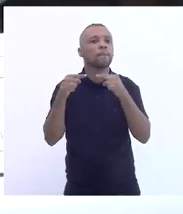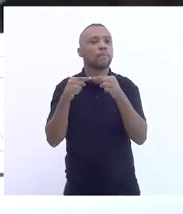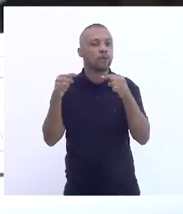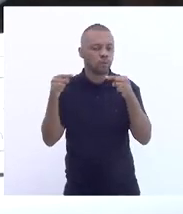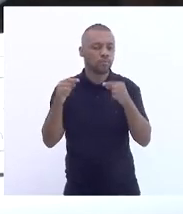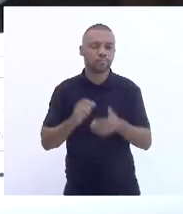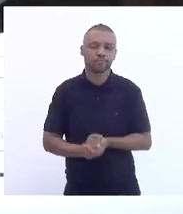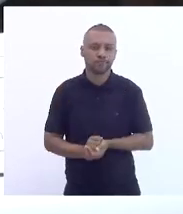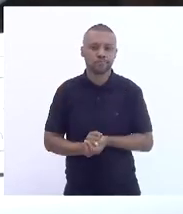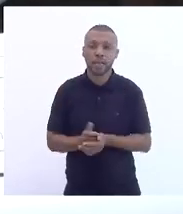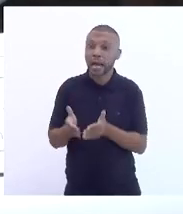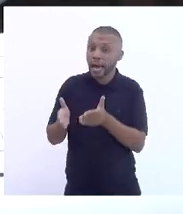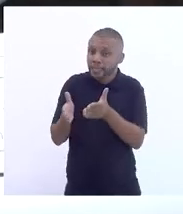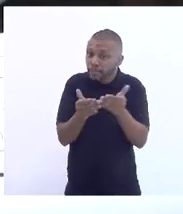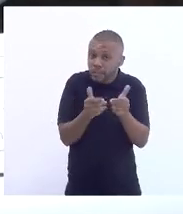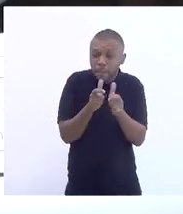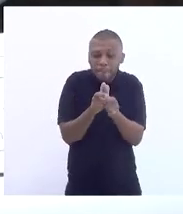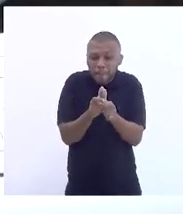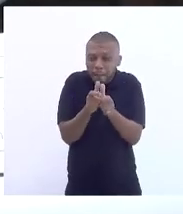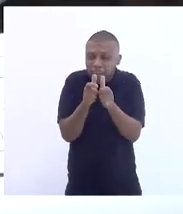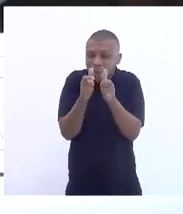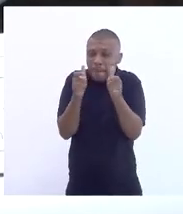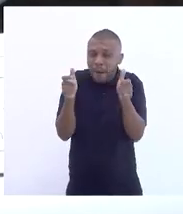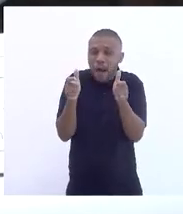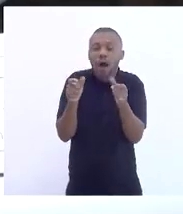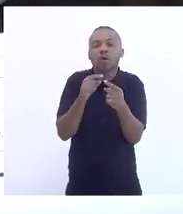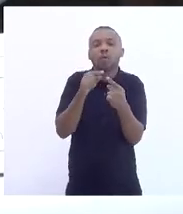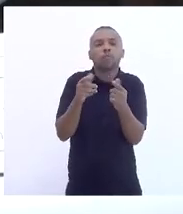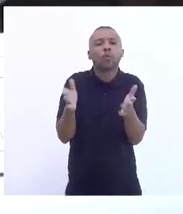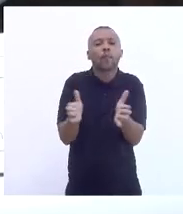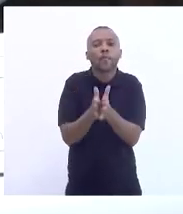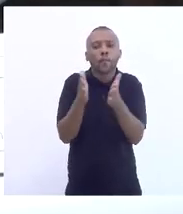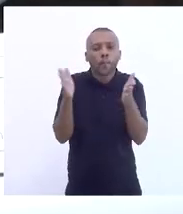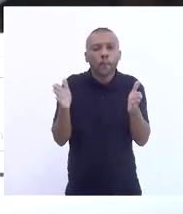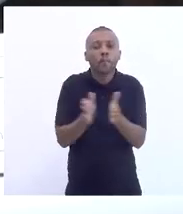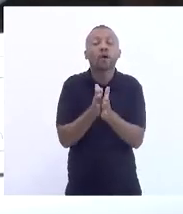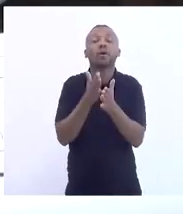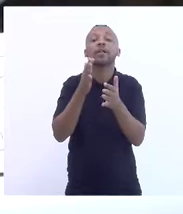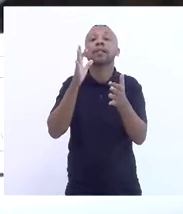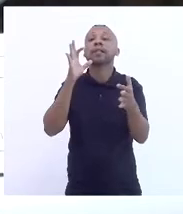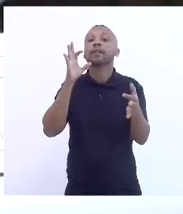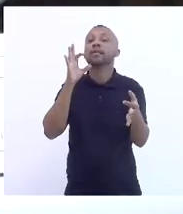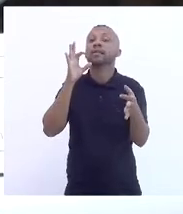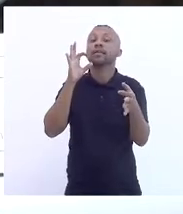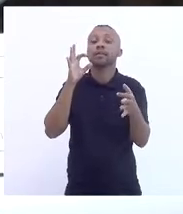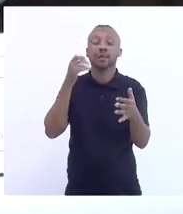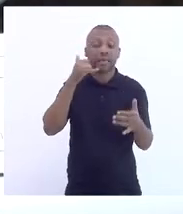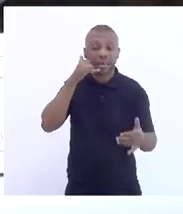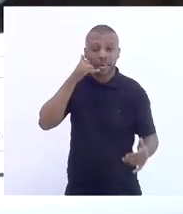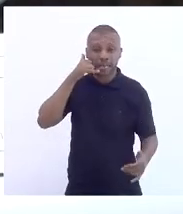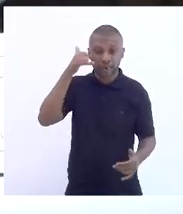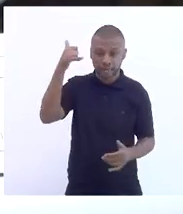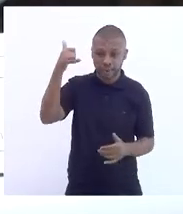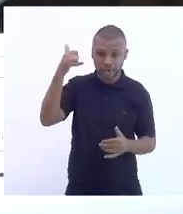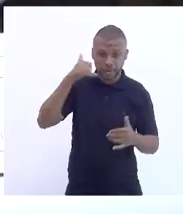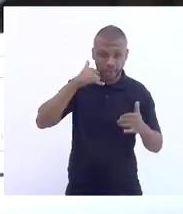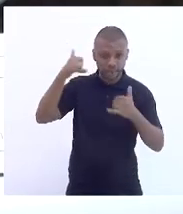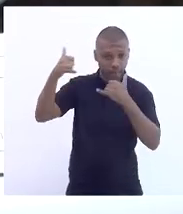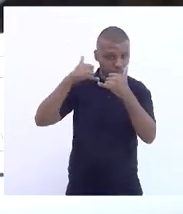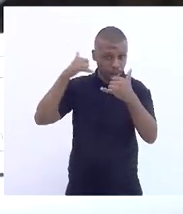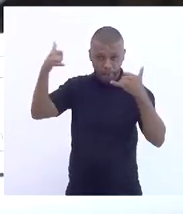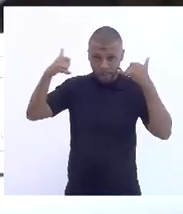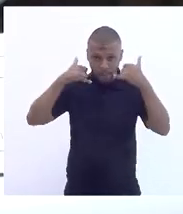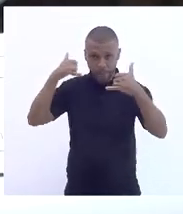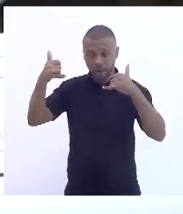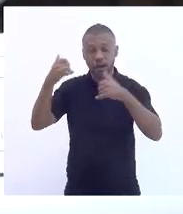a demanda tem sido cada vez maior com o empobrecimento só ligações no ano passado foram mais de